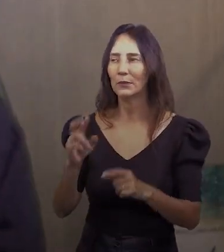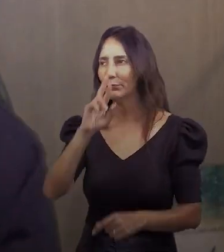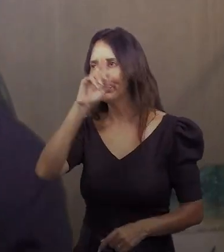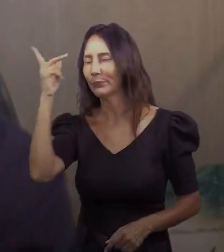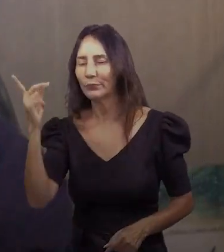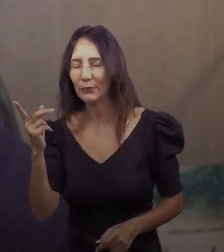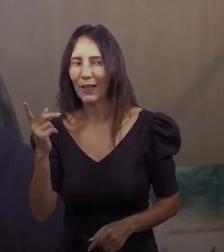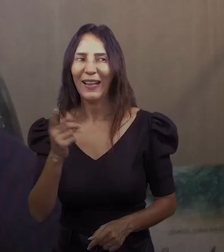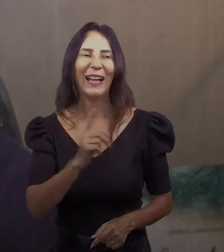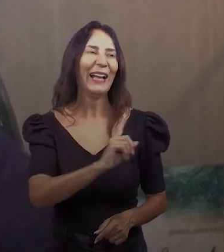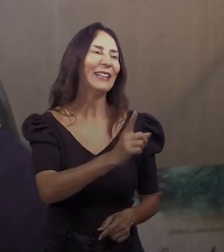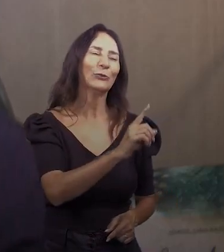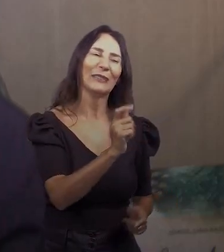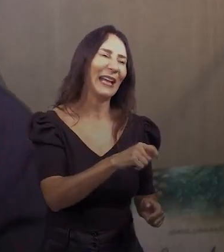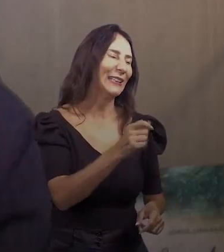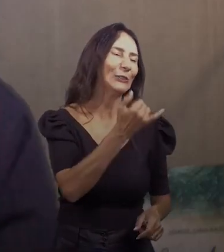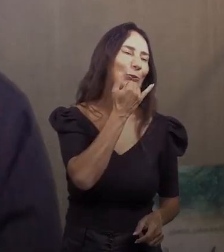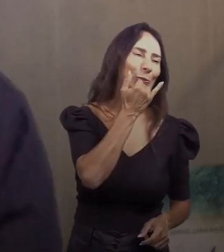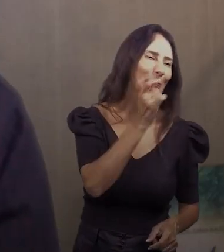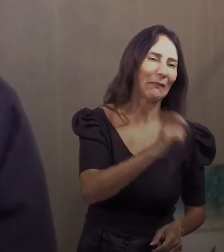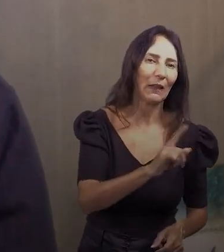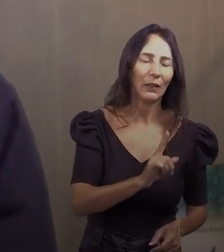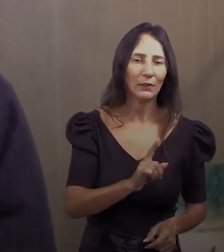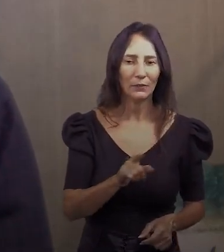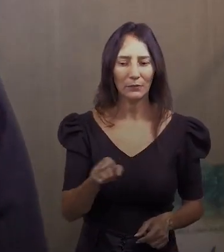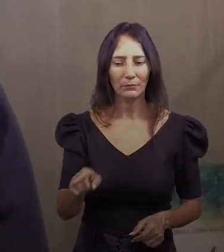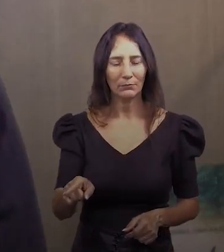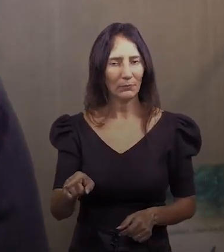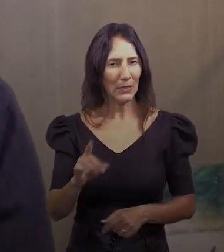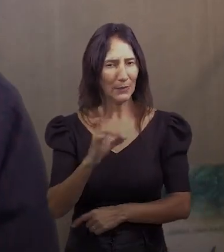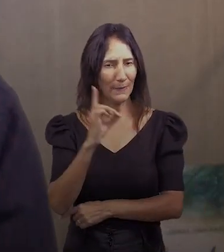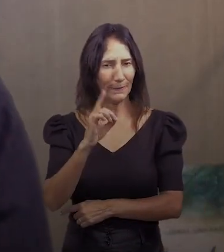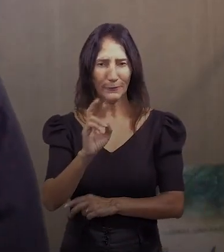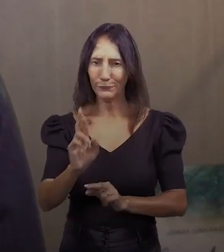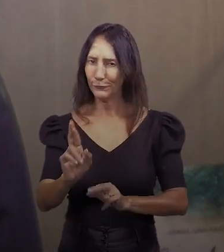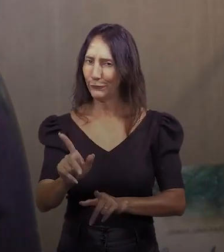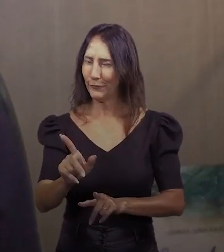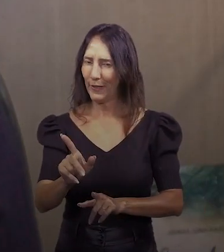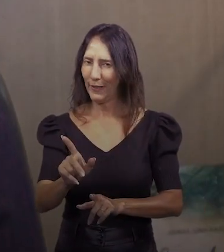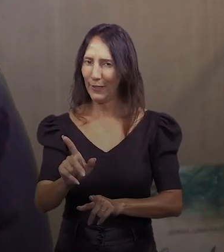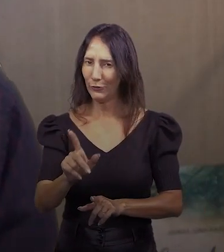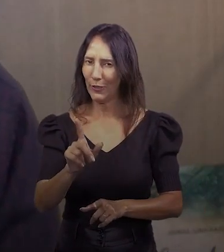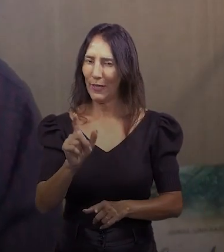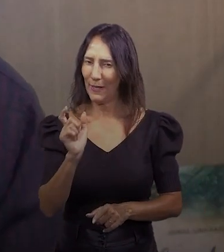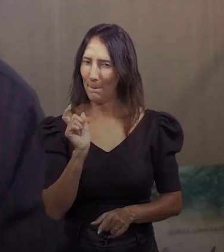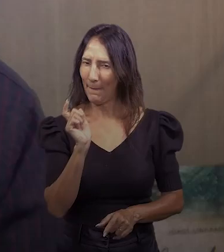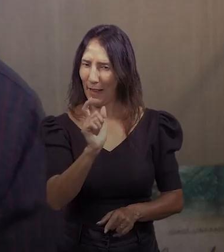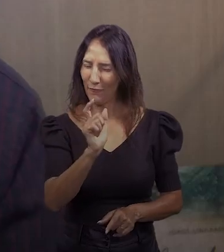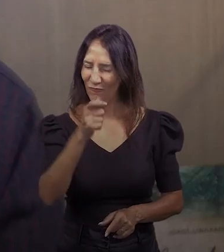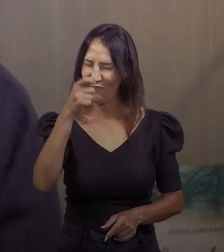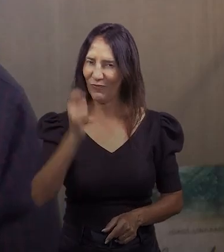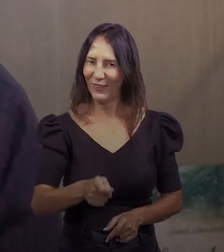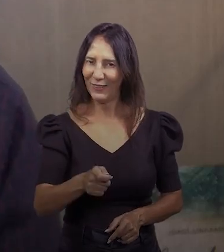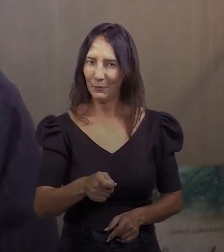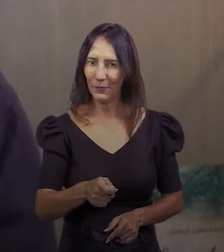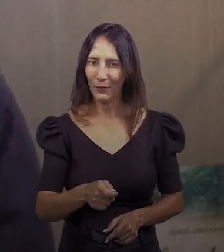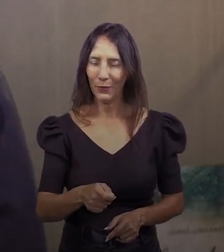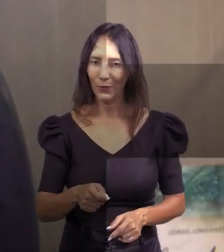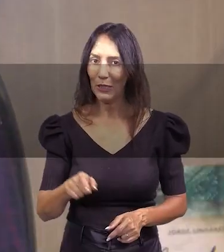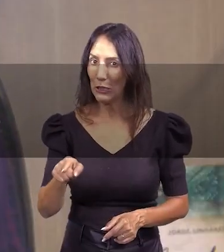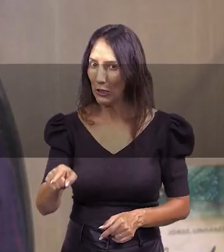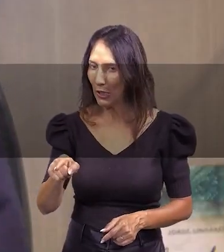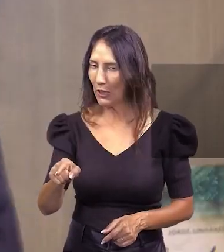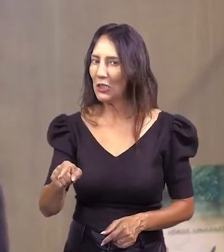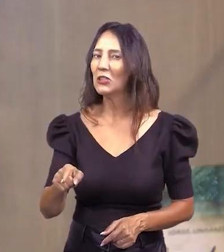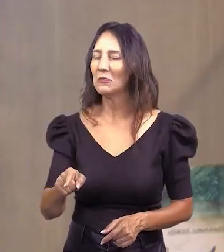amanhã, fala uma depois de amanhã, mas ele não, ele era firme nas suas convicções, de boa aparência.